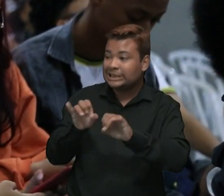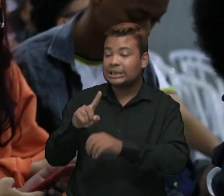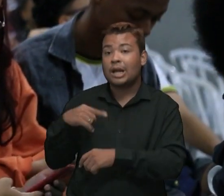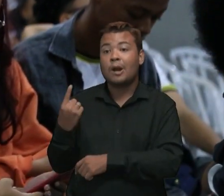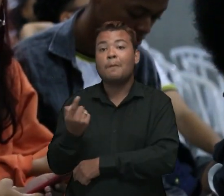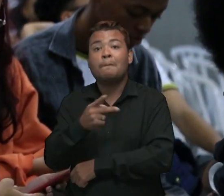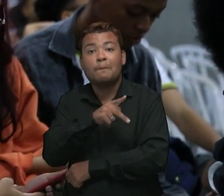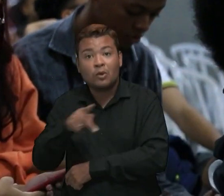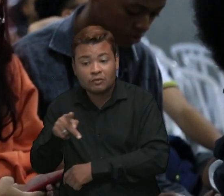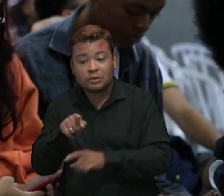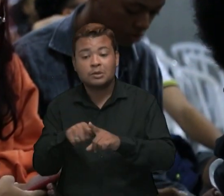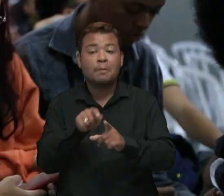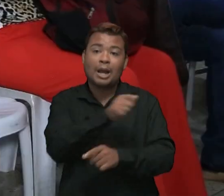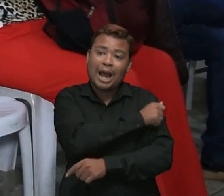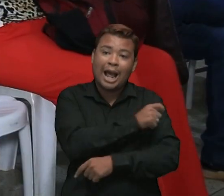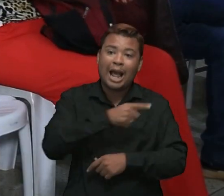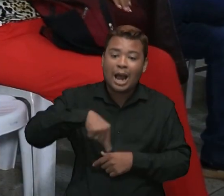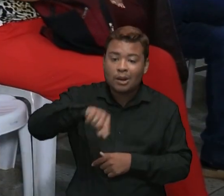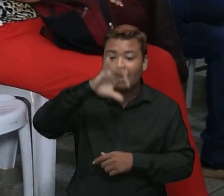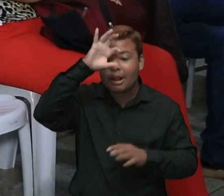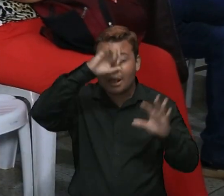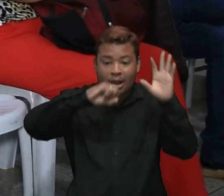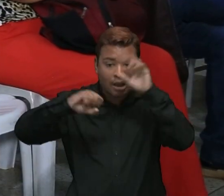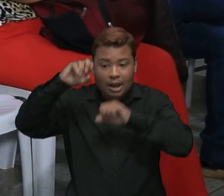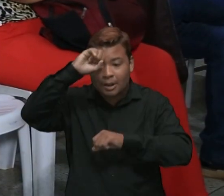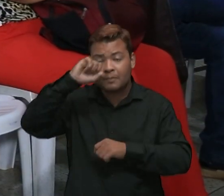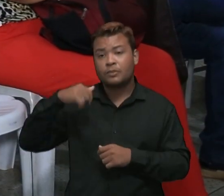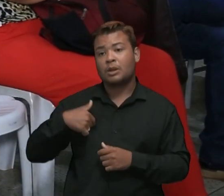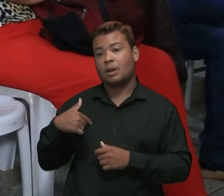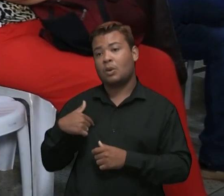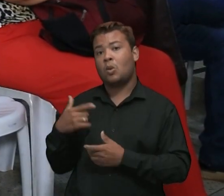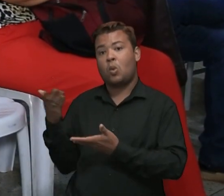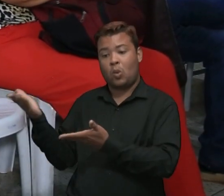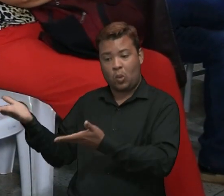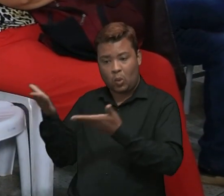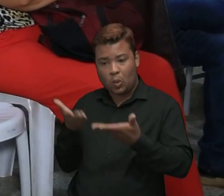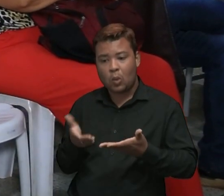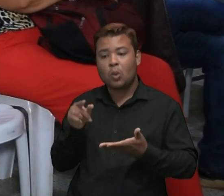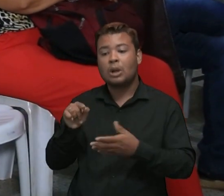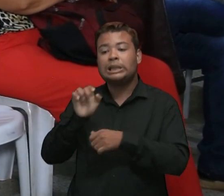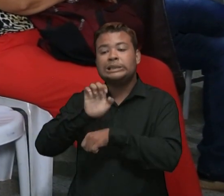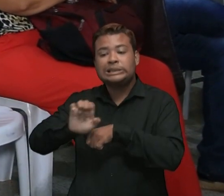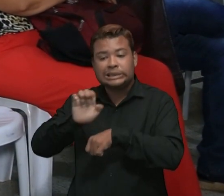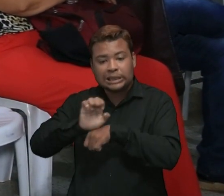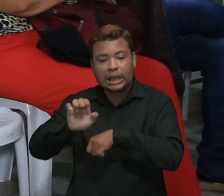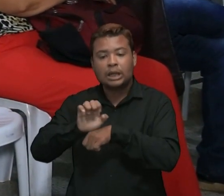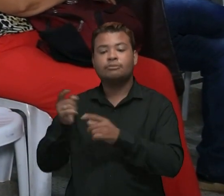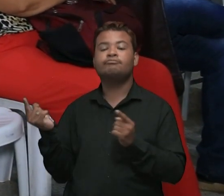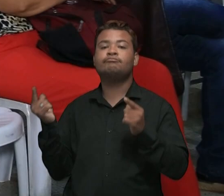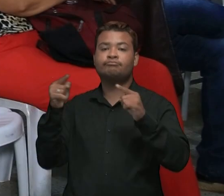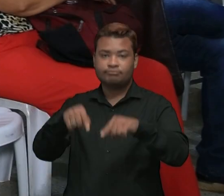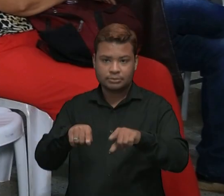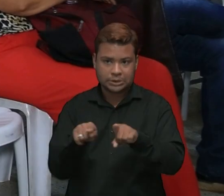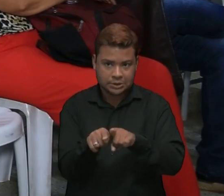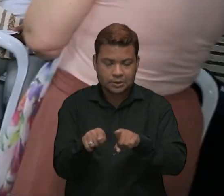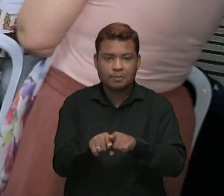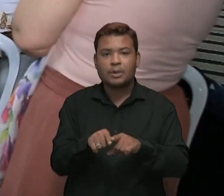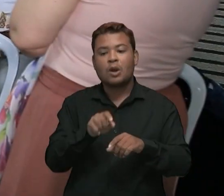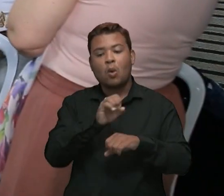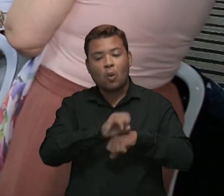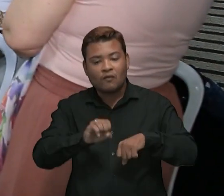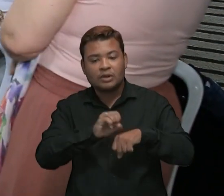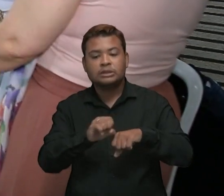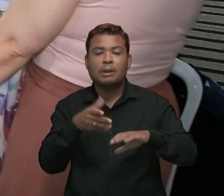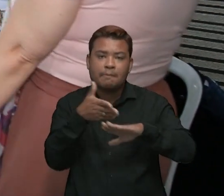professores, os meninos e as meninas. Eu também estou trazendo hoje, né, os estagiários para participar das oficinas, para